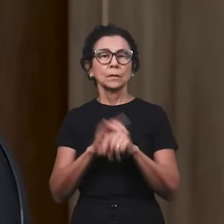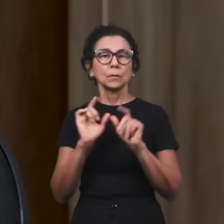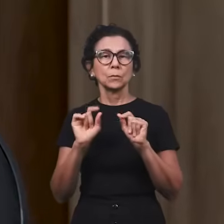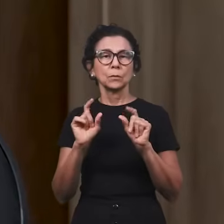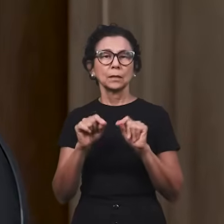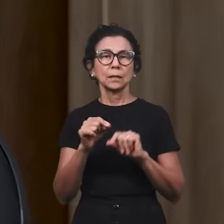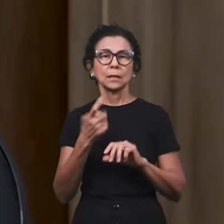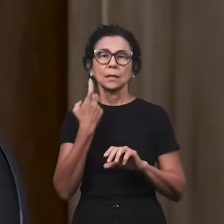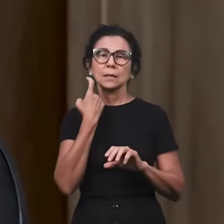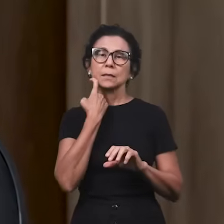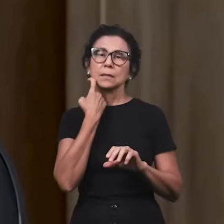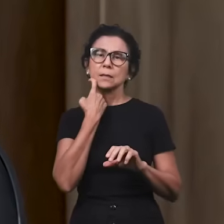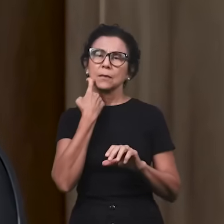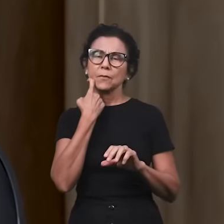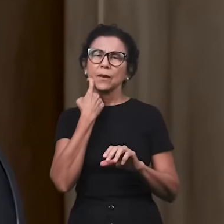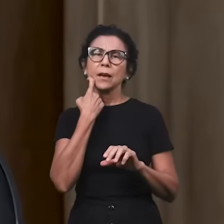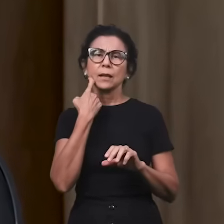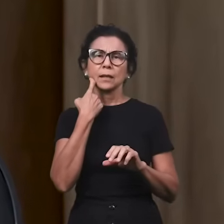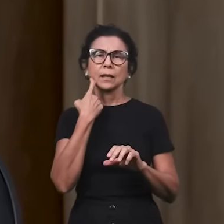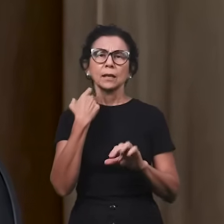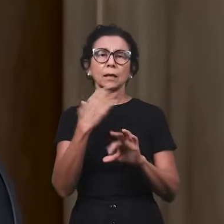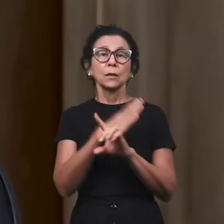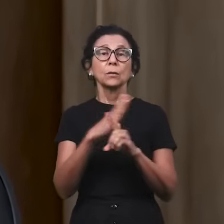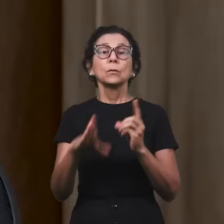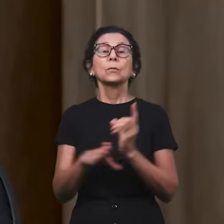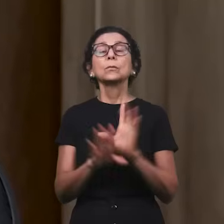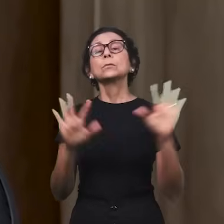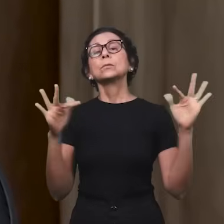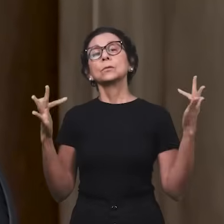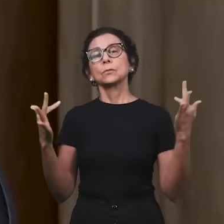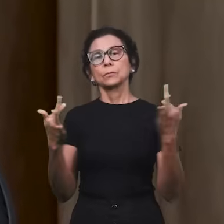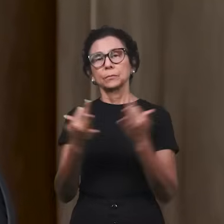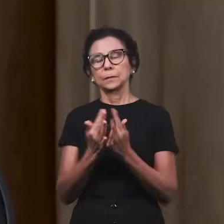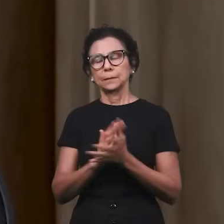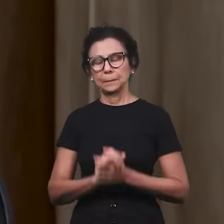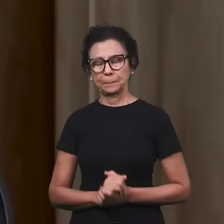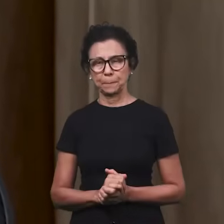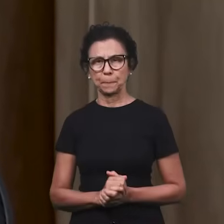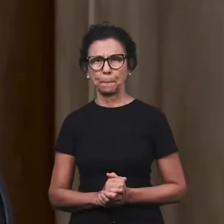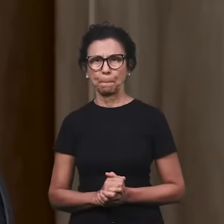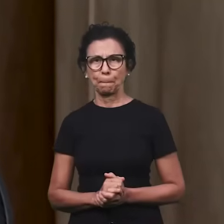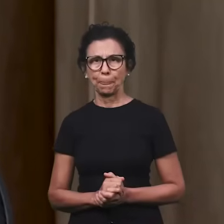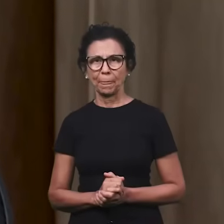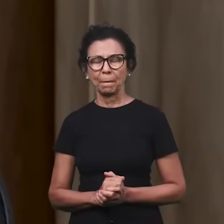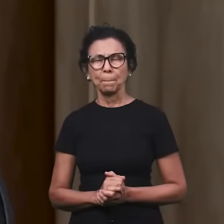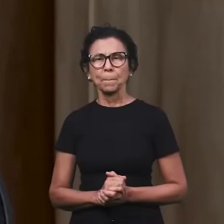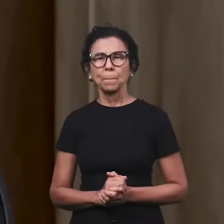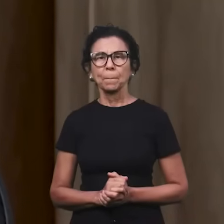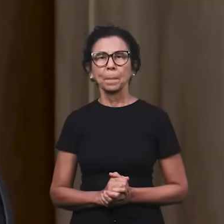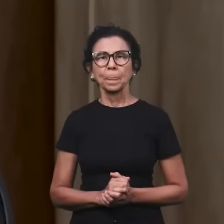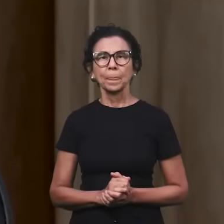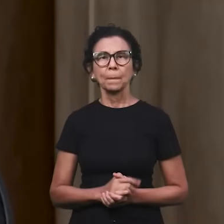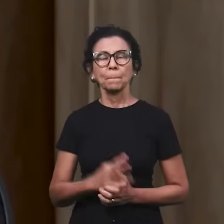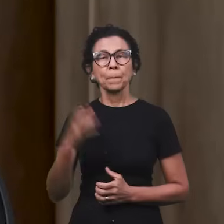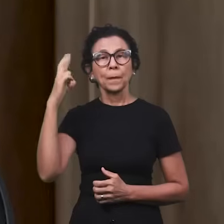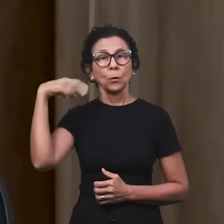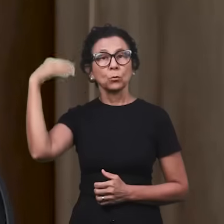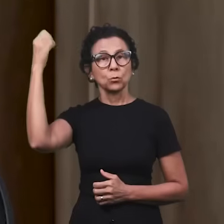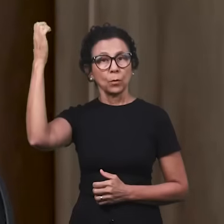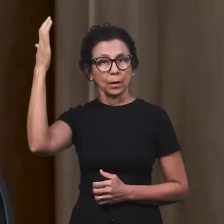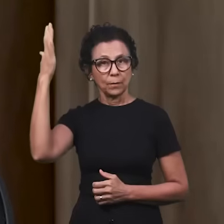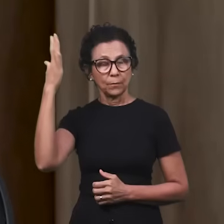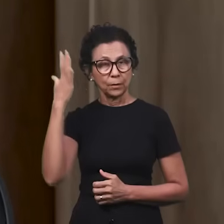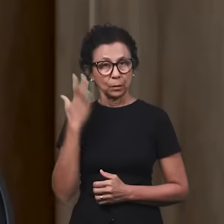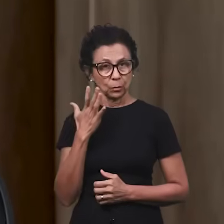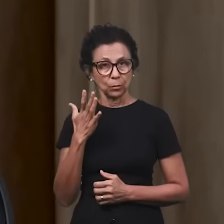no lar. E nós perguntamos a você que nos assiste: você conhece a orientação que o Senhor concedeu sobre